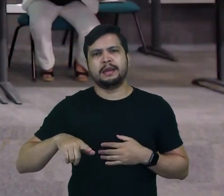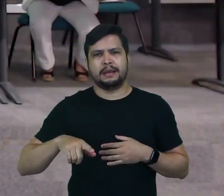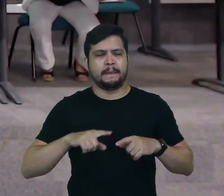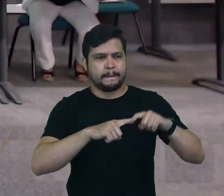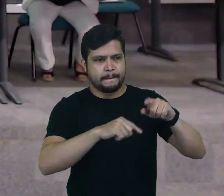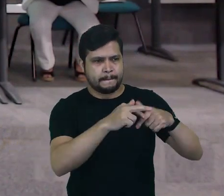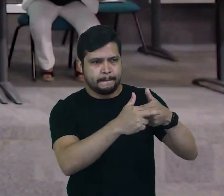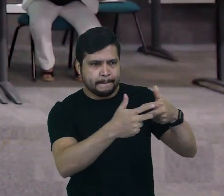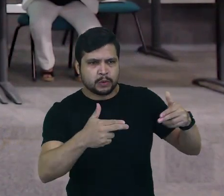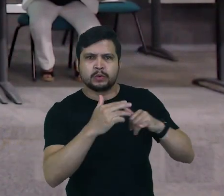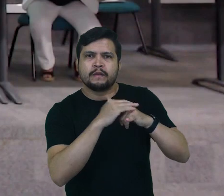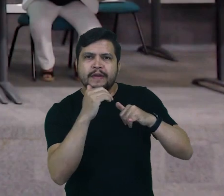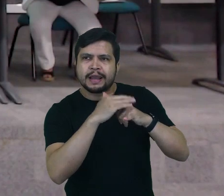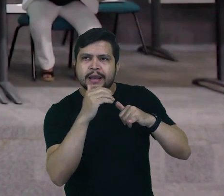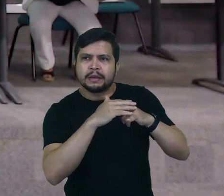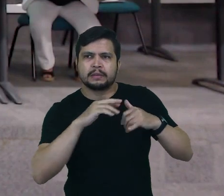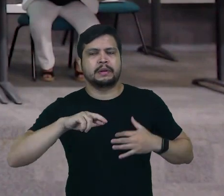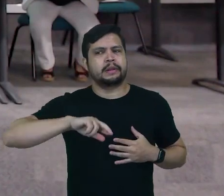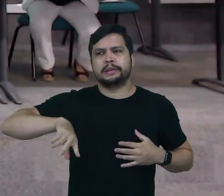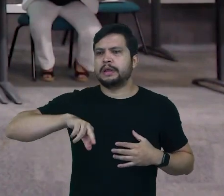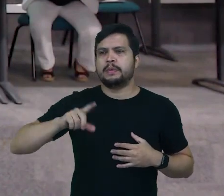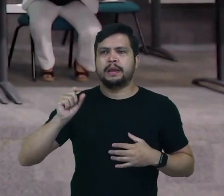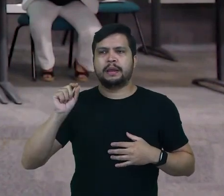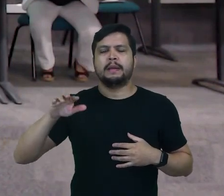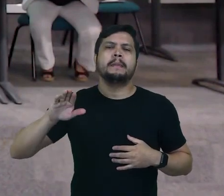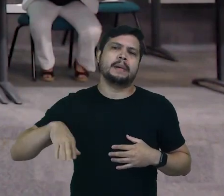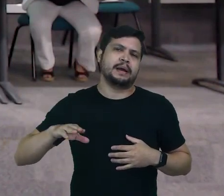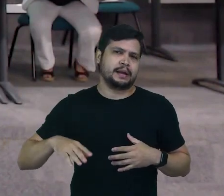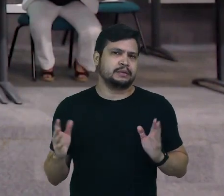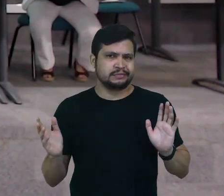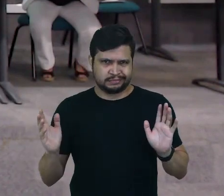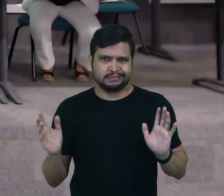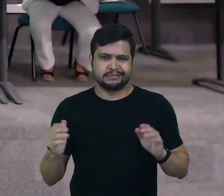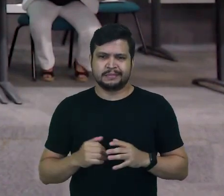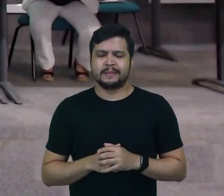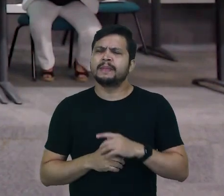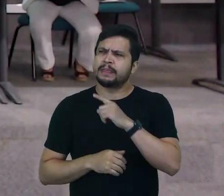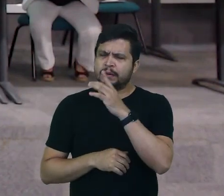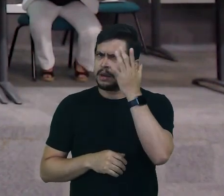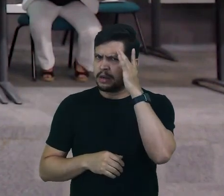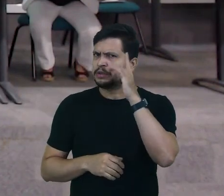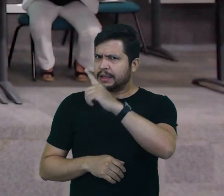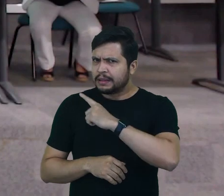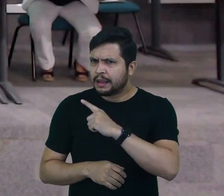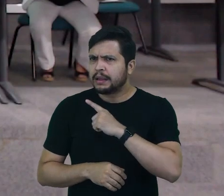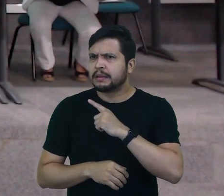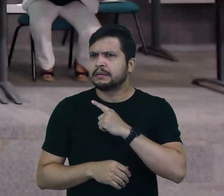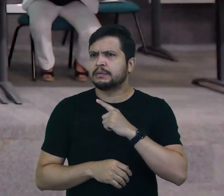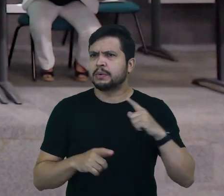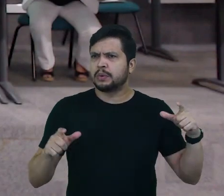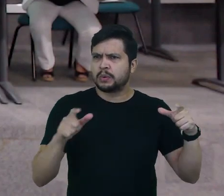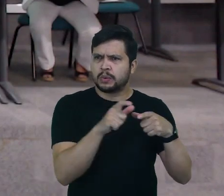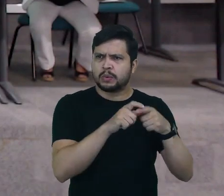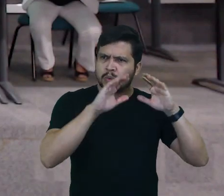cara, né? E ela exige um tempo maior para as coisas. Você acha que existe um nicho de mercado